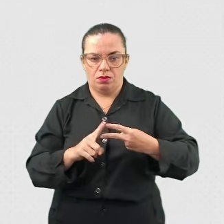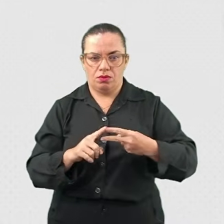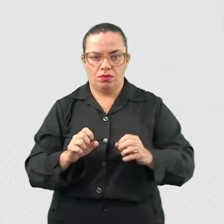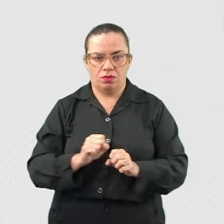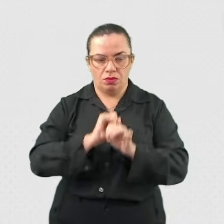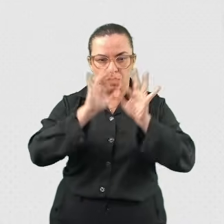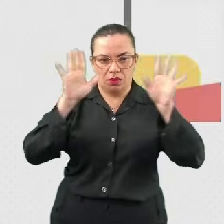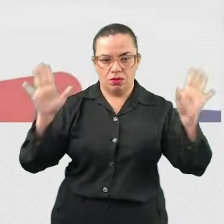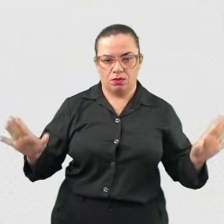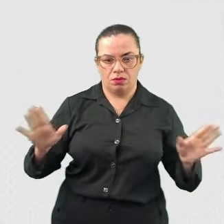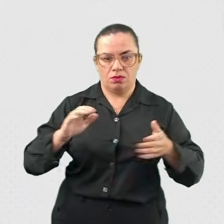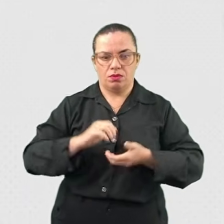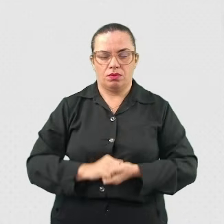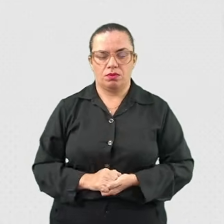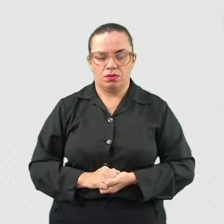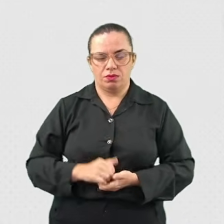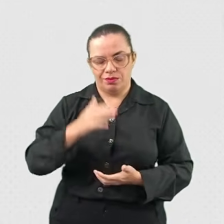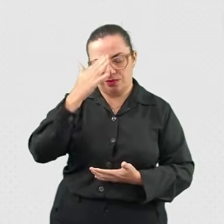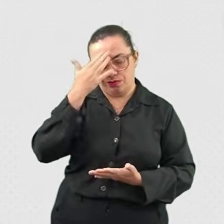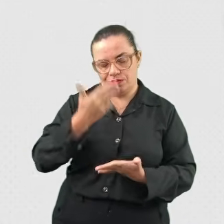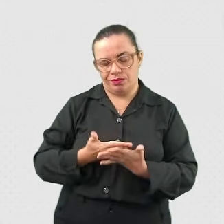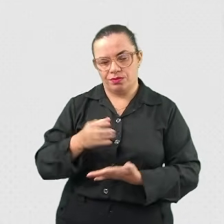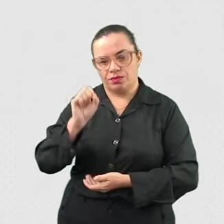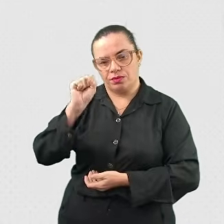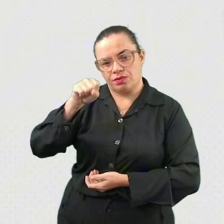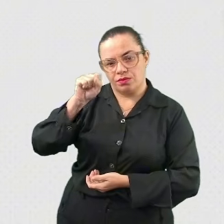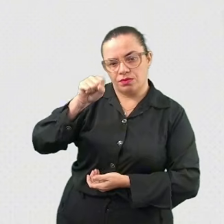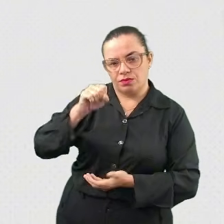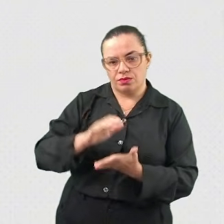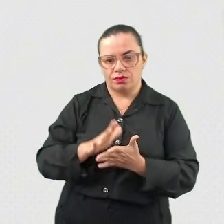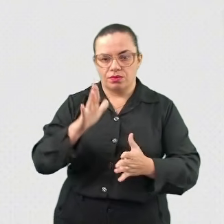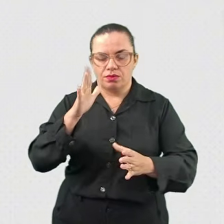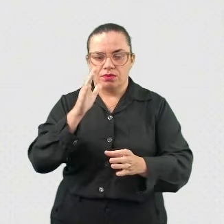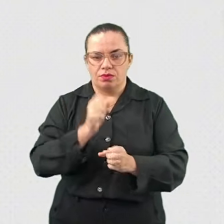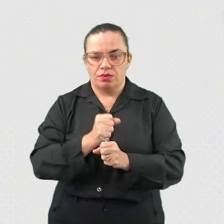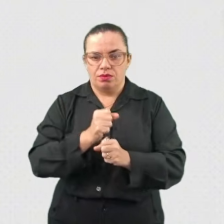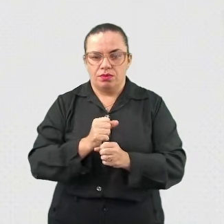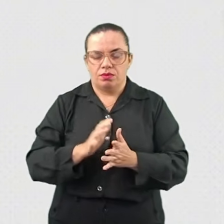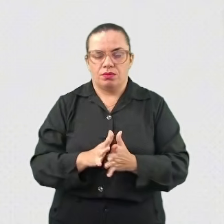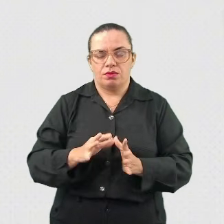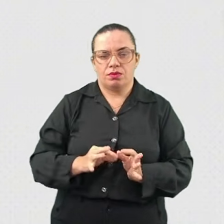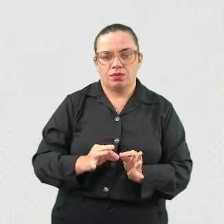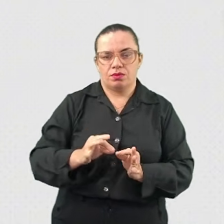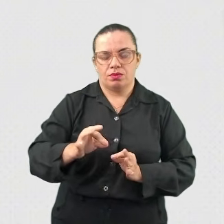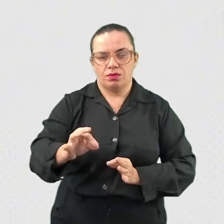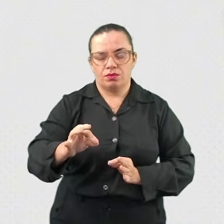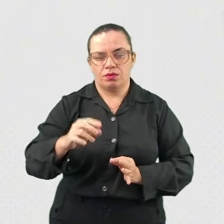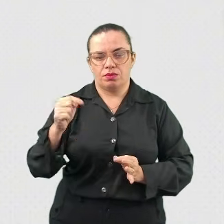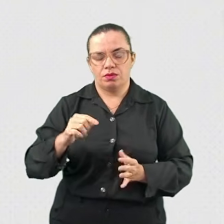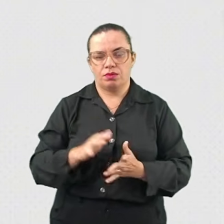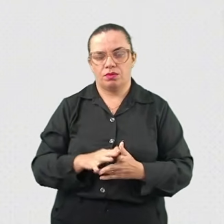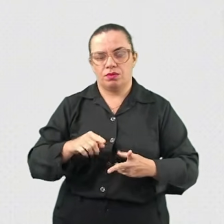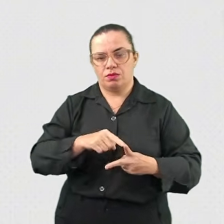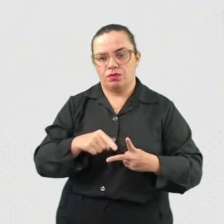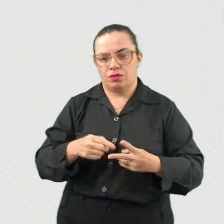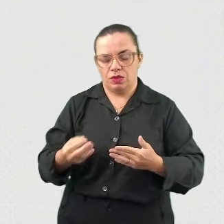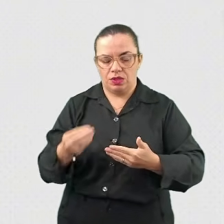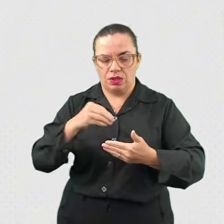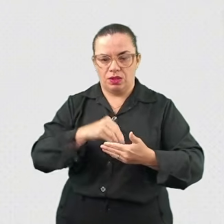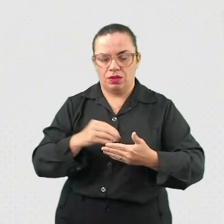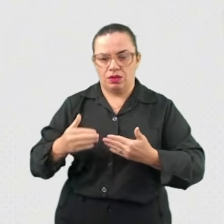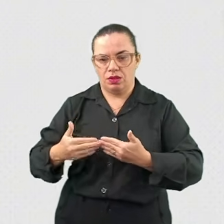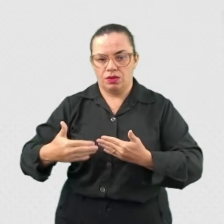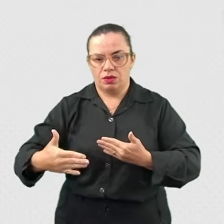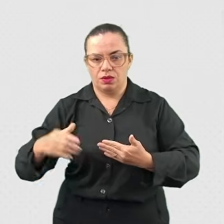claro? Acredito que sim. Olha só, calcule a medida do ângulo interno e o externo de um